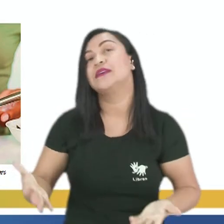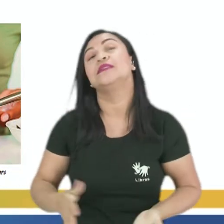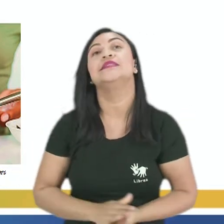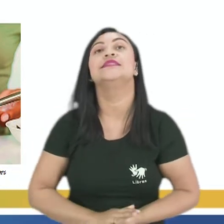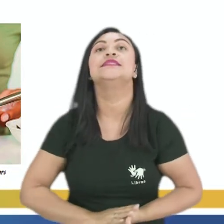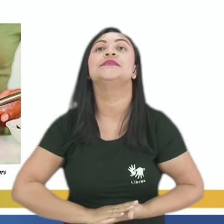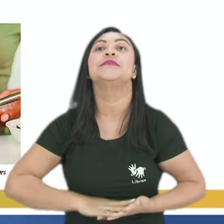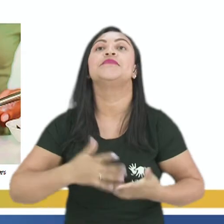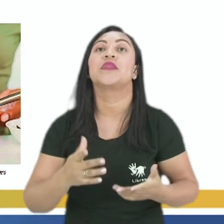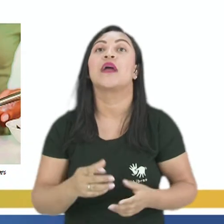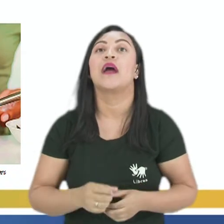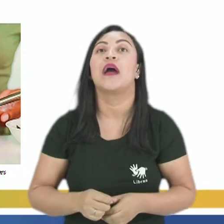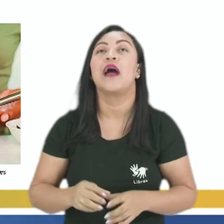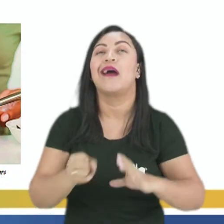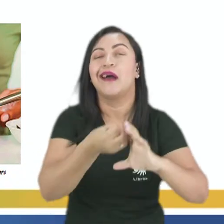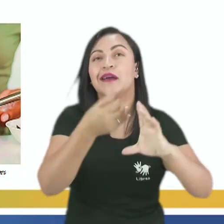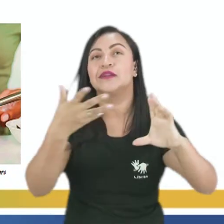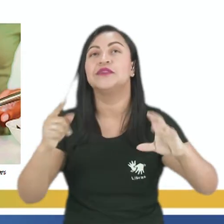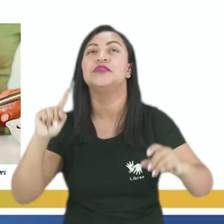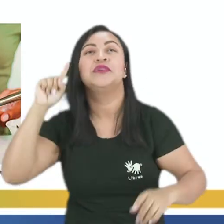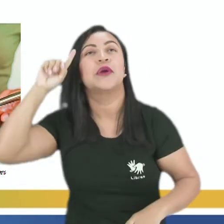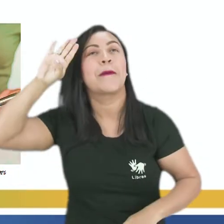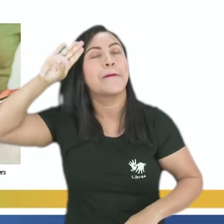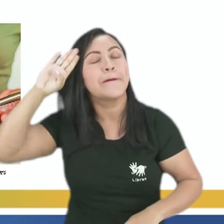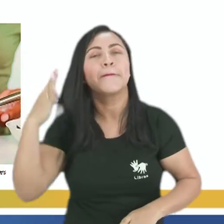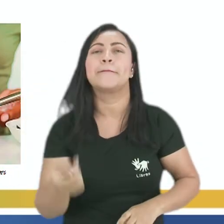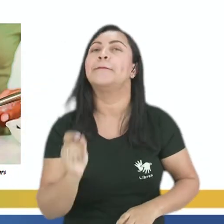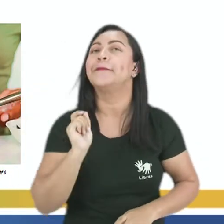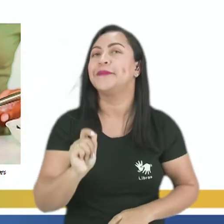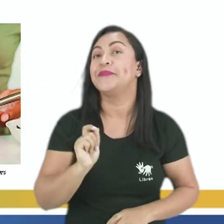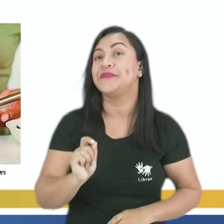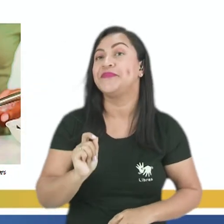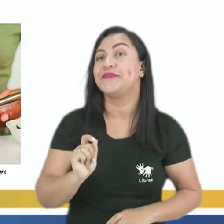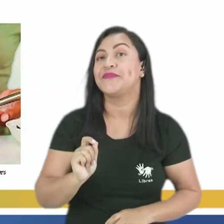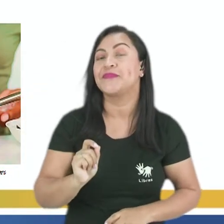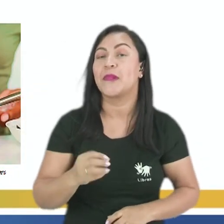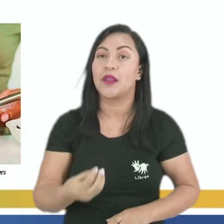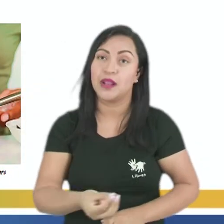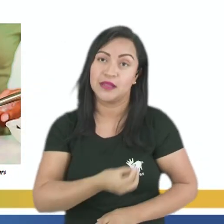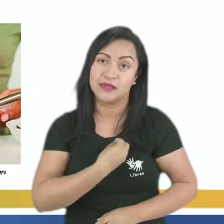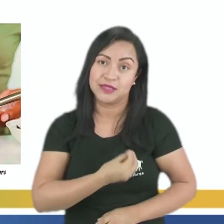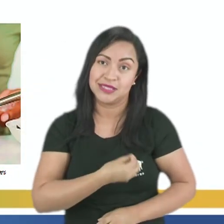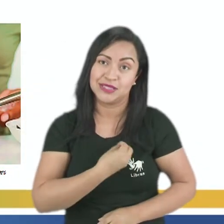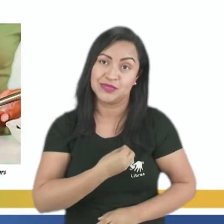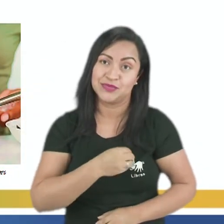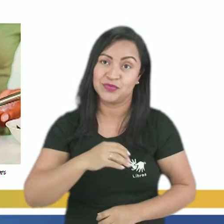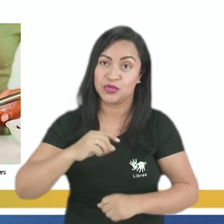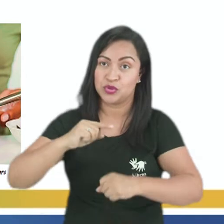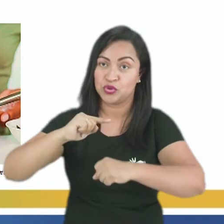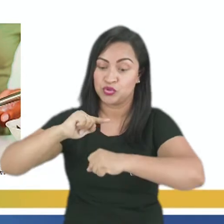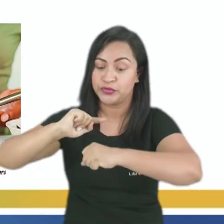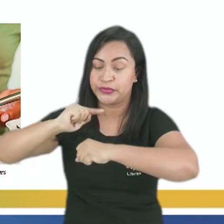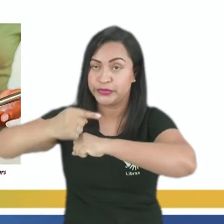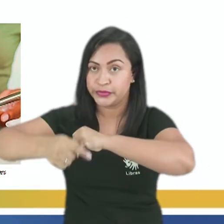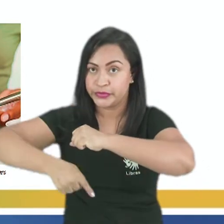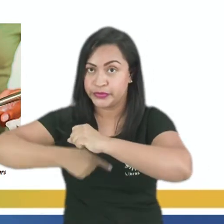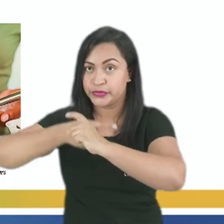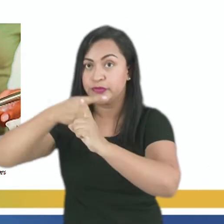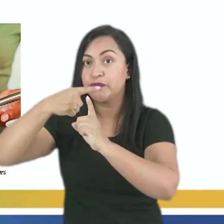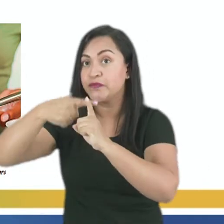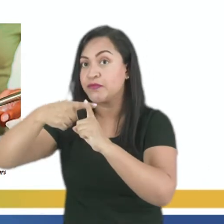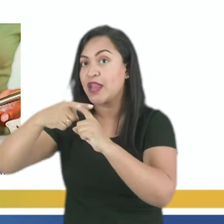sais é que a gente vai observar sempre nessa substância, a gente vai ver a presença de um cátion que vai ser diferente